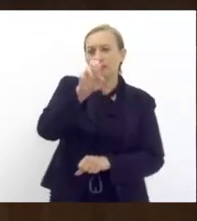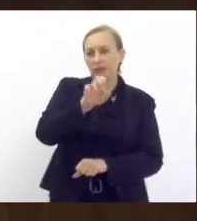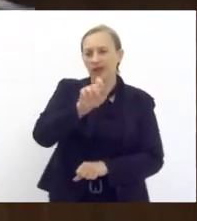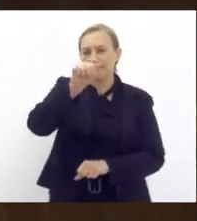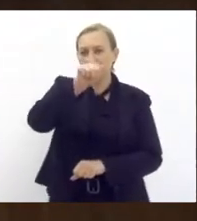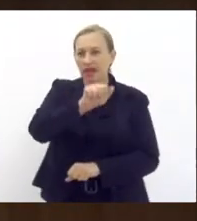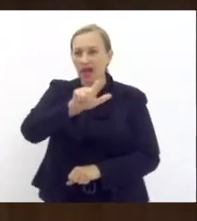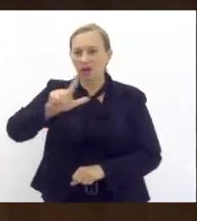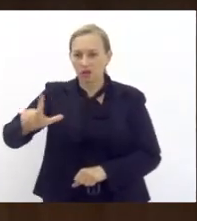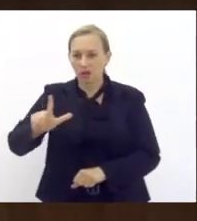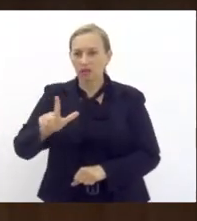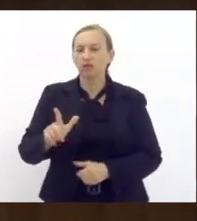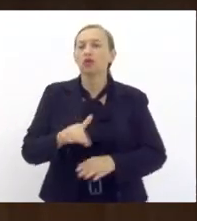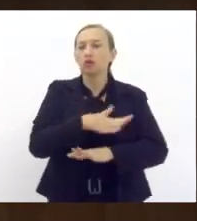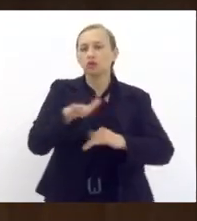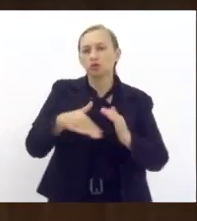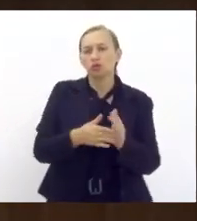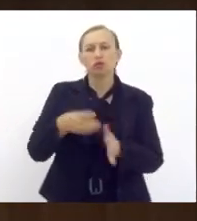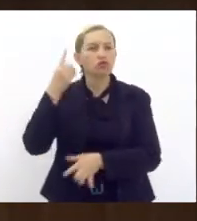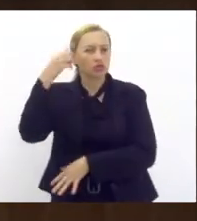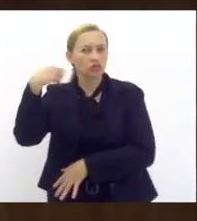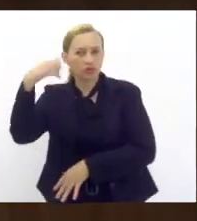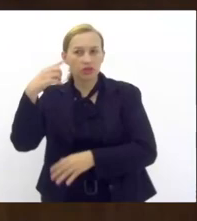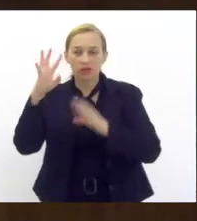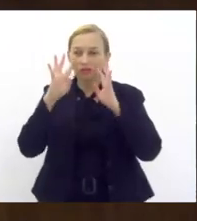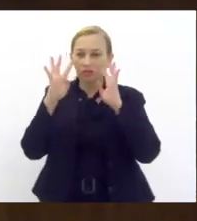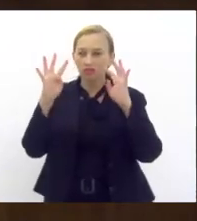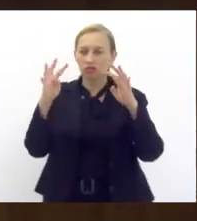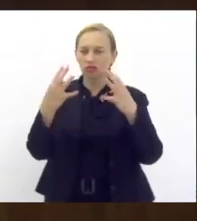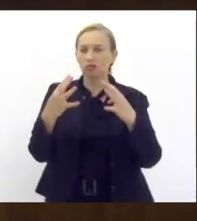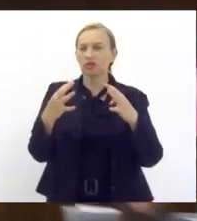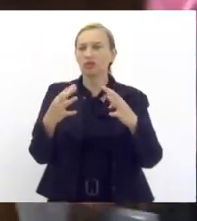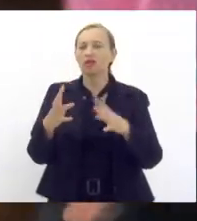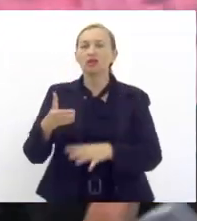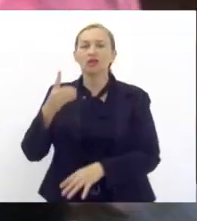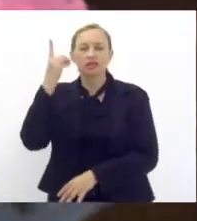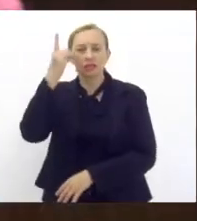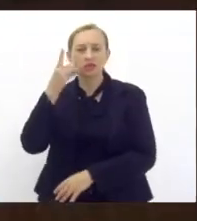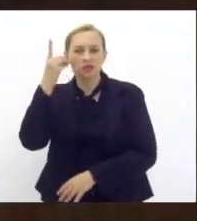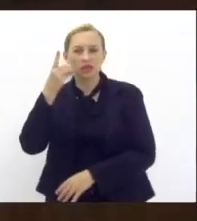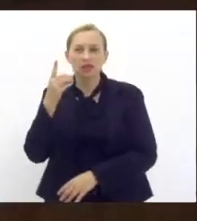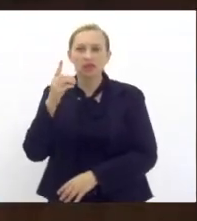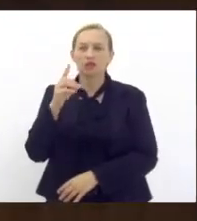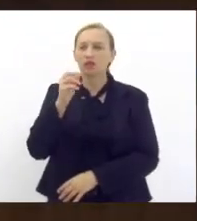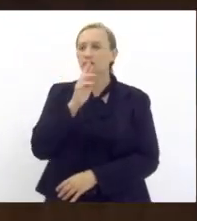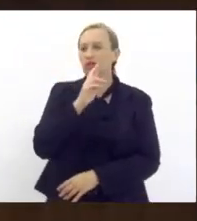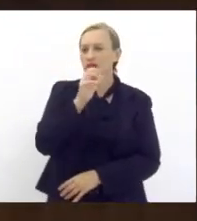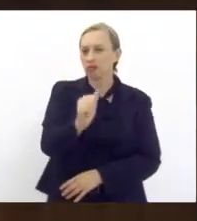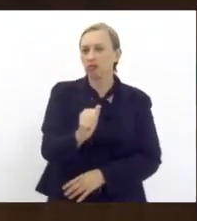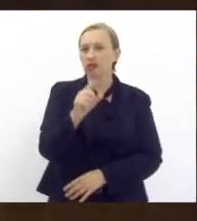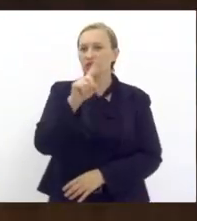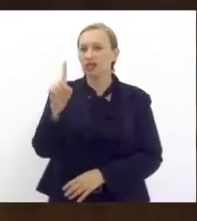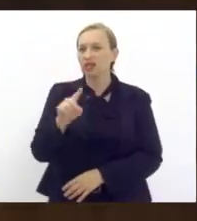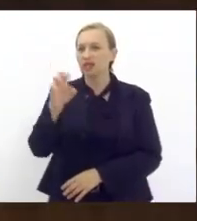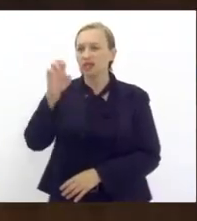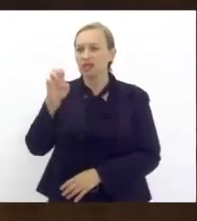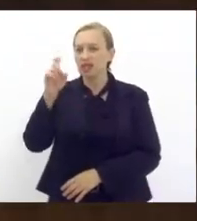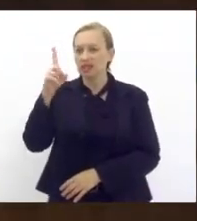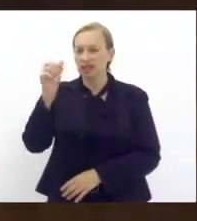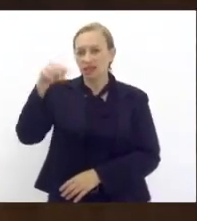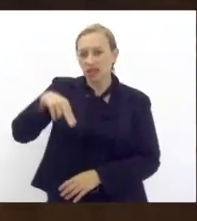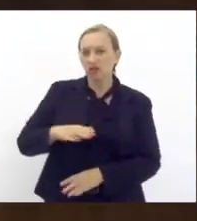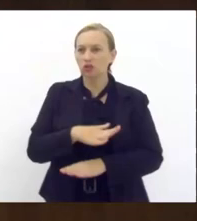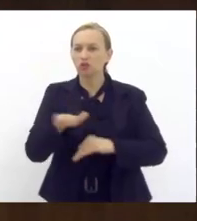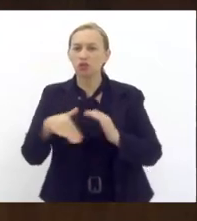abril, todos os deputados, chama atenção aqui, deputado Val, deputado Rodrigo Amorim, Zeidan, todos os